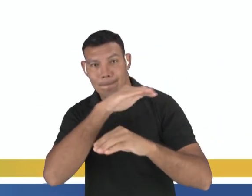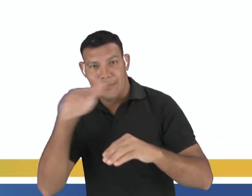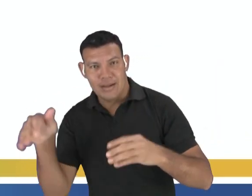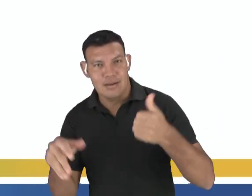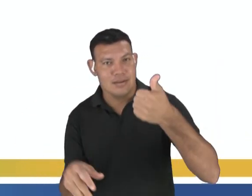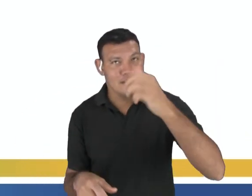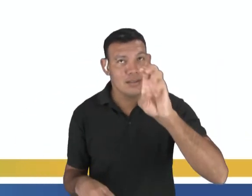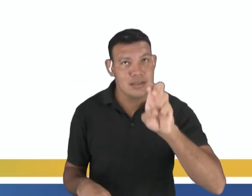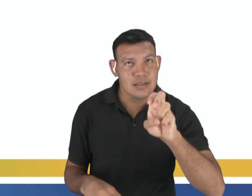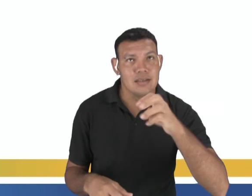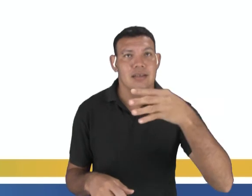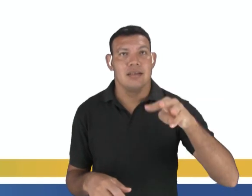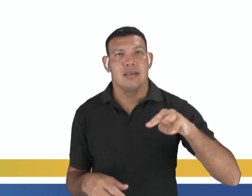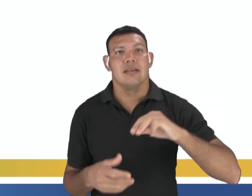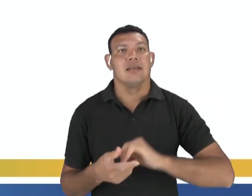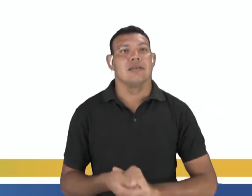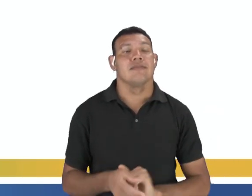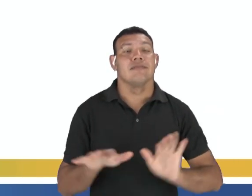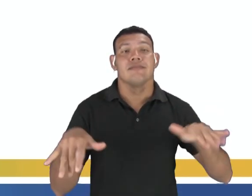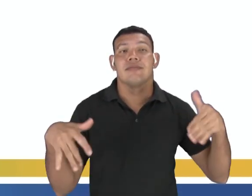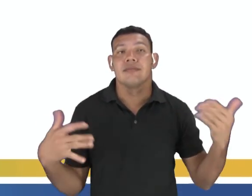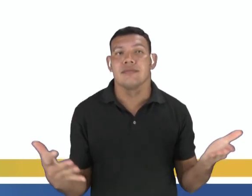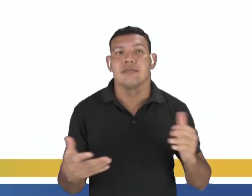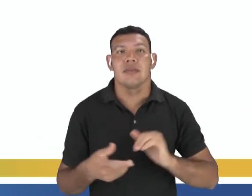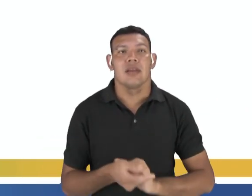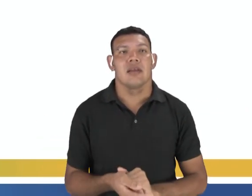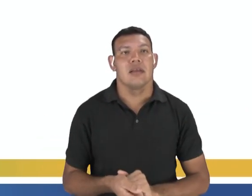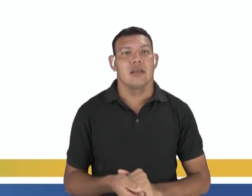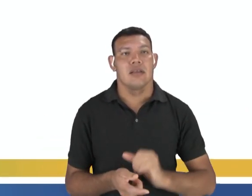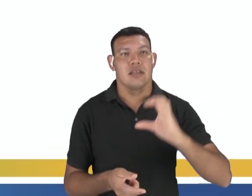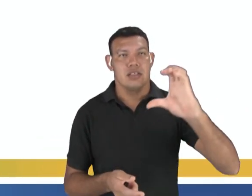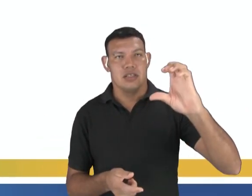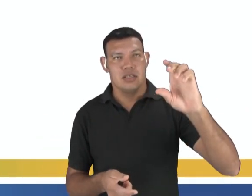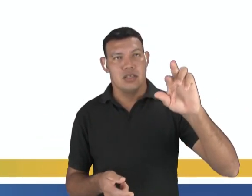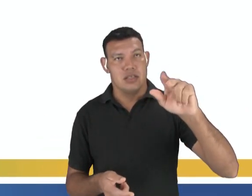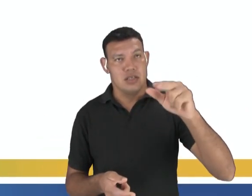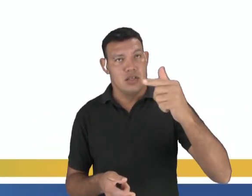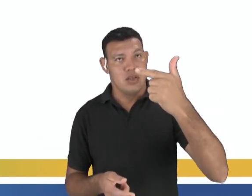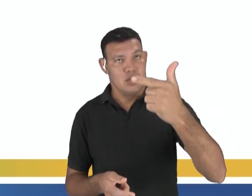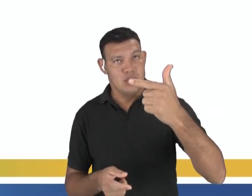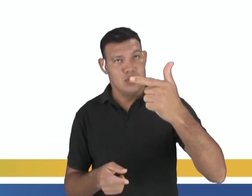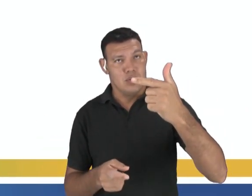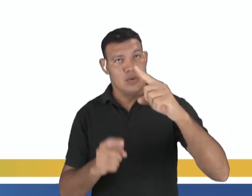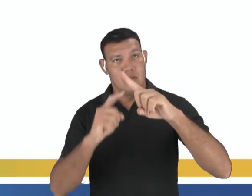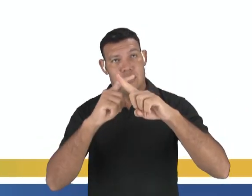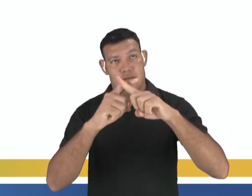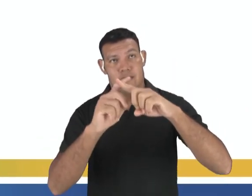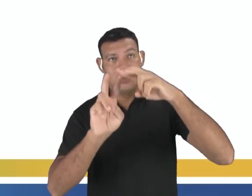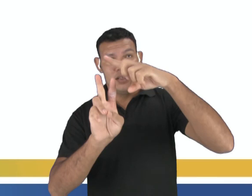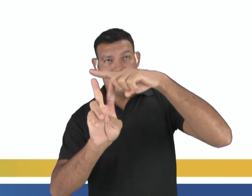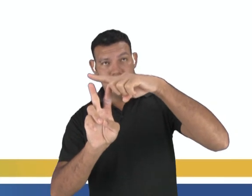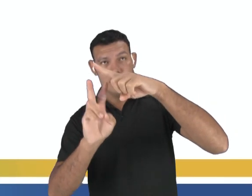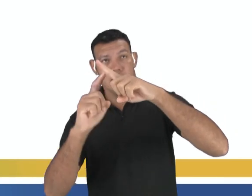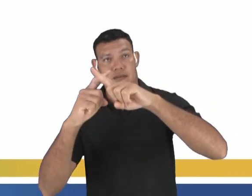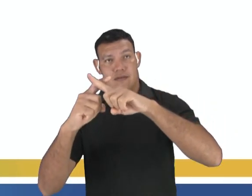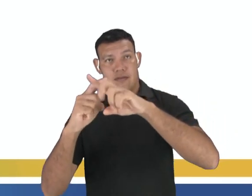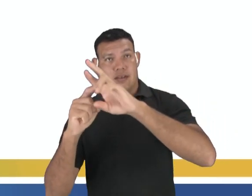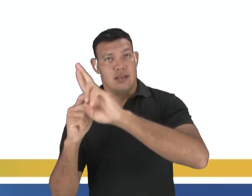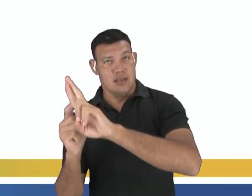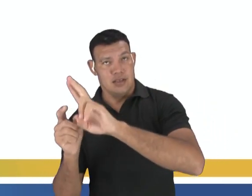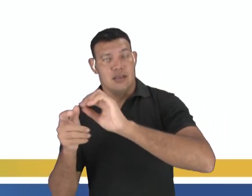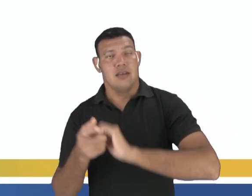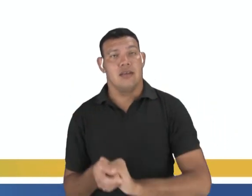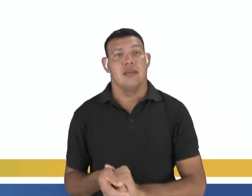circunferência que contorna a praça, faremos 2πr, né? Então 2 que multiplica 3 vezes 15,